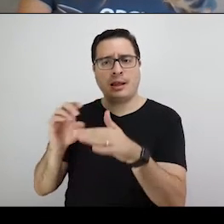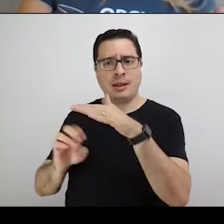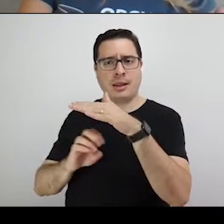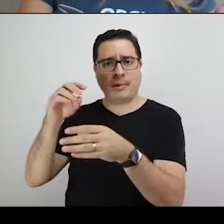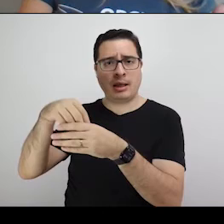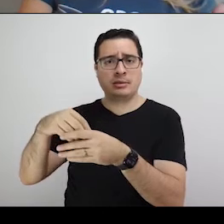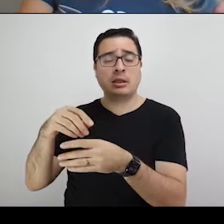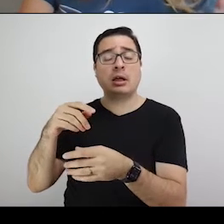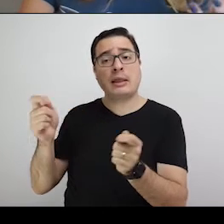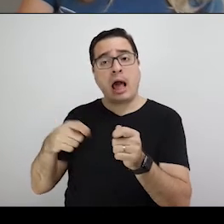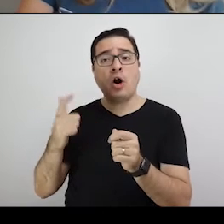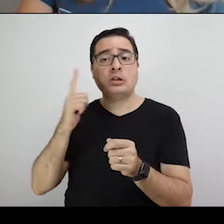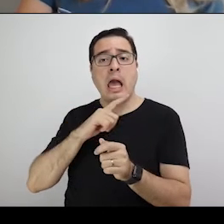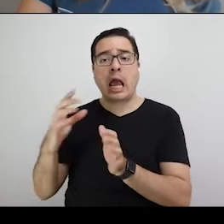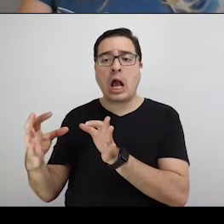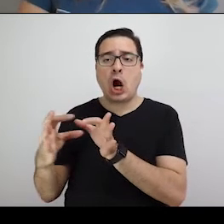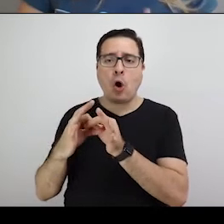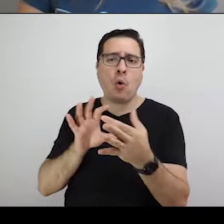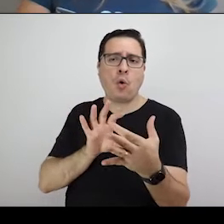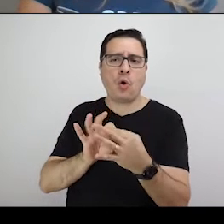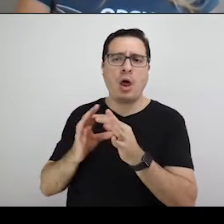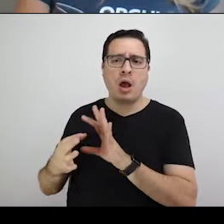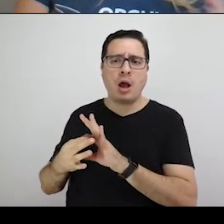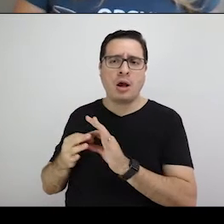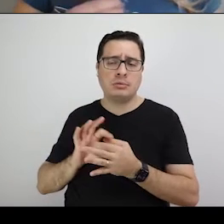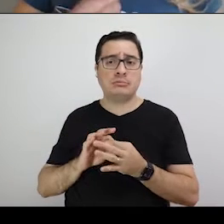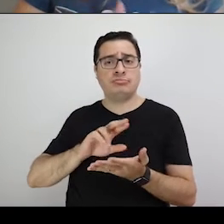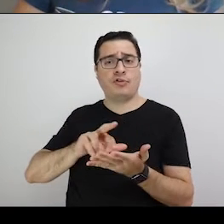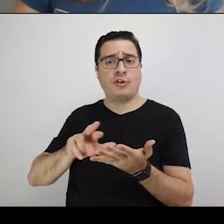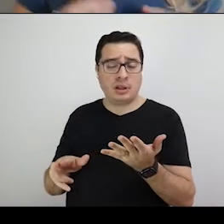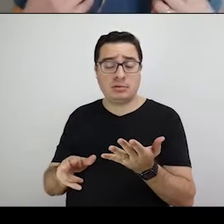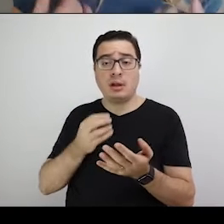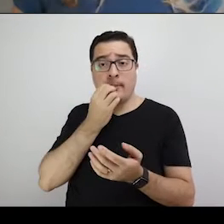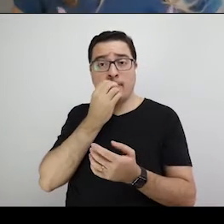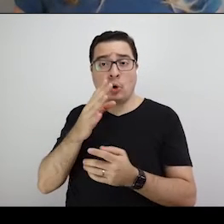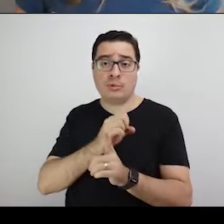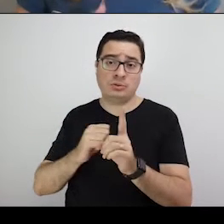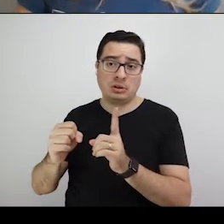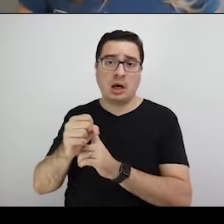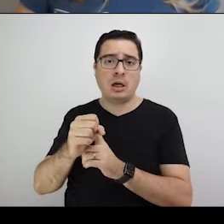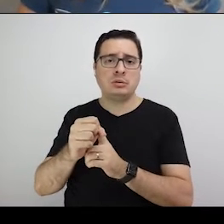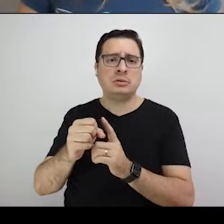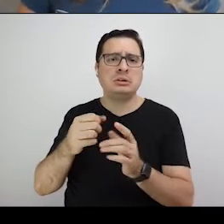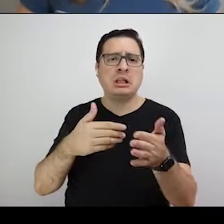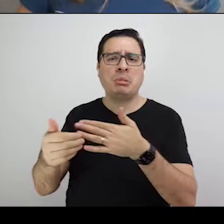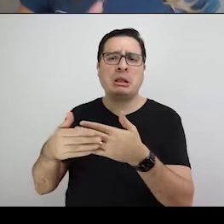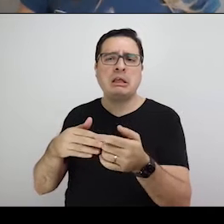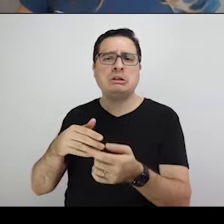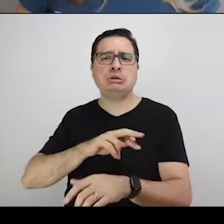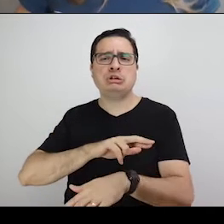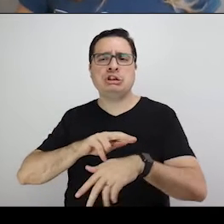novas conexões, ela traz vantagens à sociedade. Incorporamos pessoas independentemente do gênero,